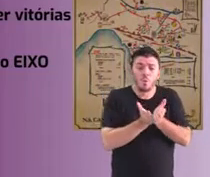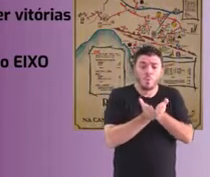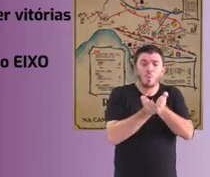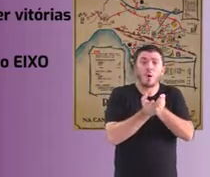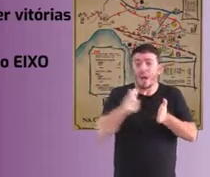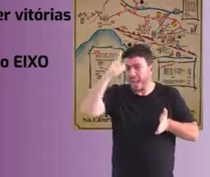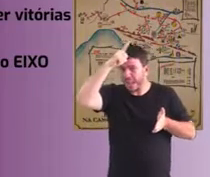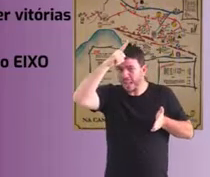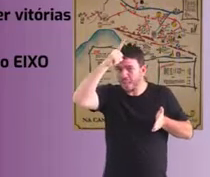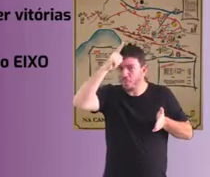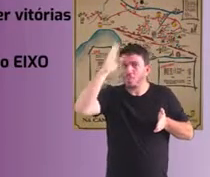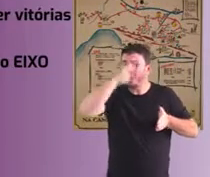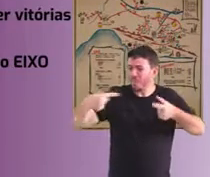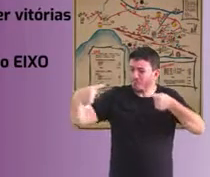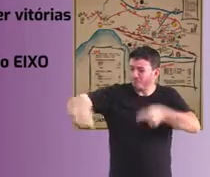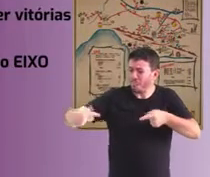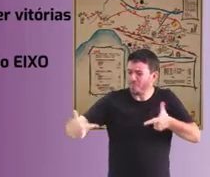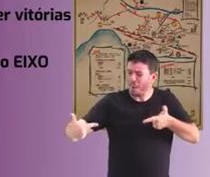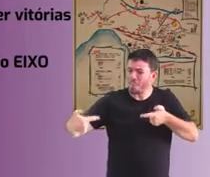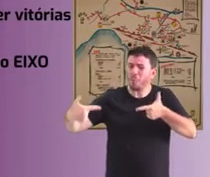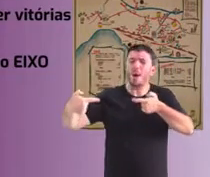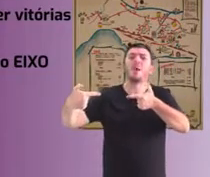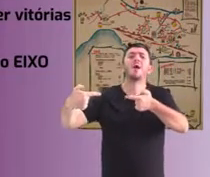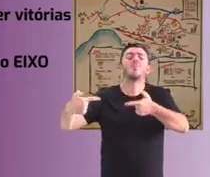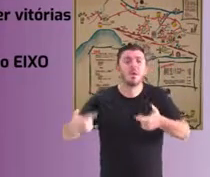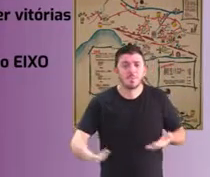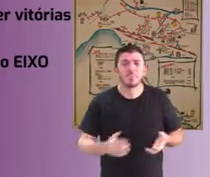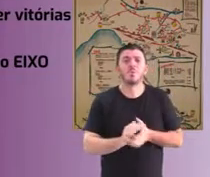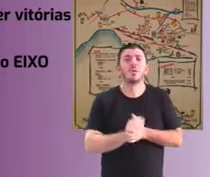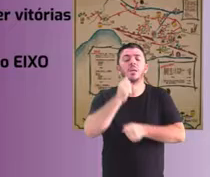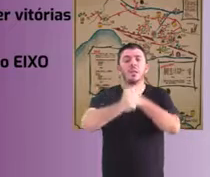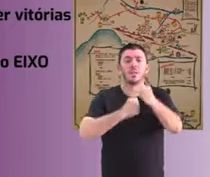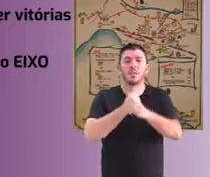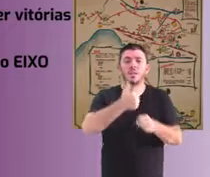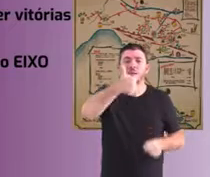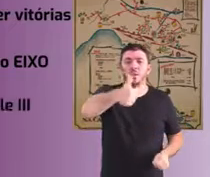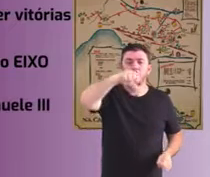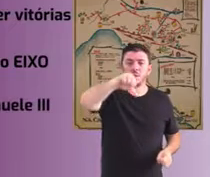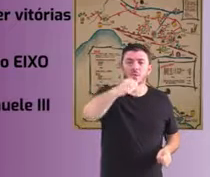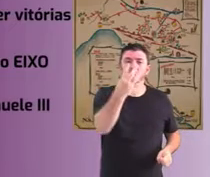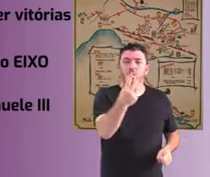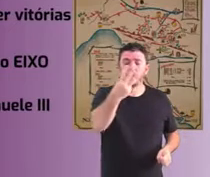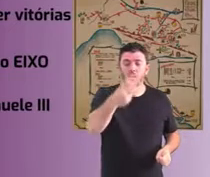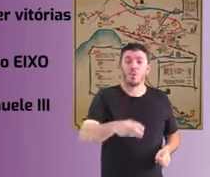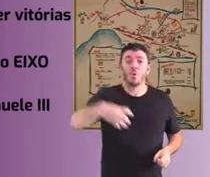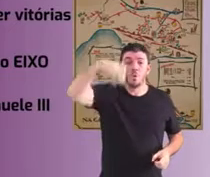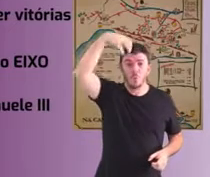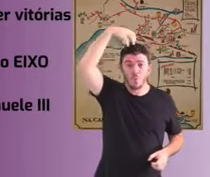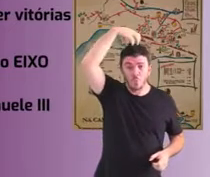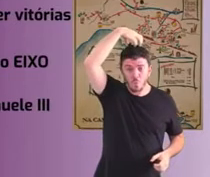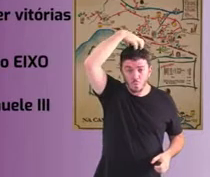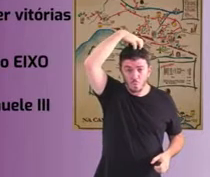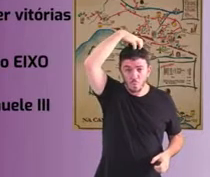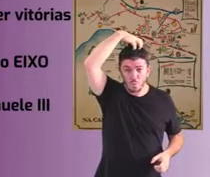submarinos alemães. Em 1943, o rei Vittorio Emanuele III